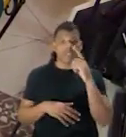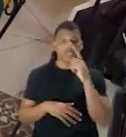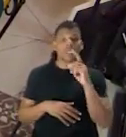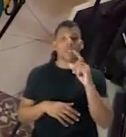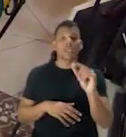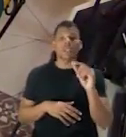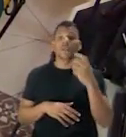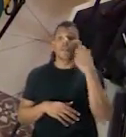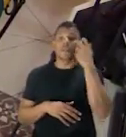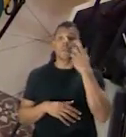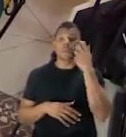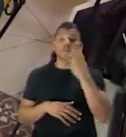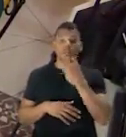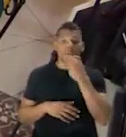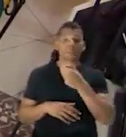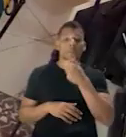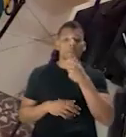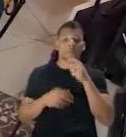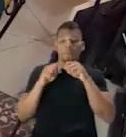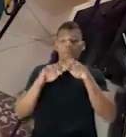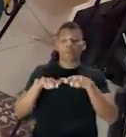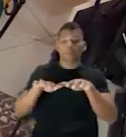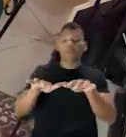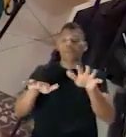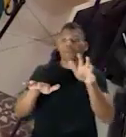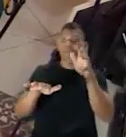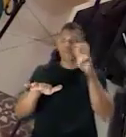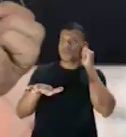tocou na alma brasileira,